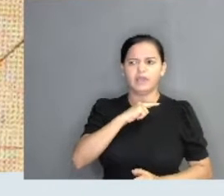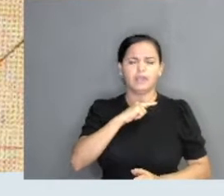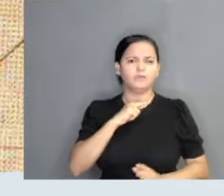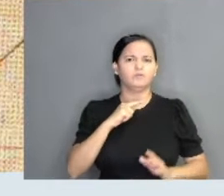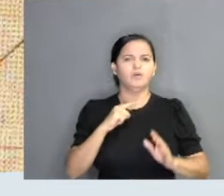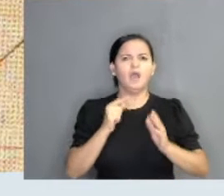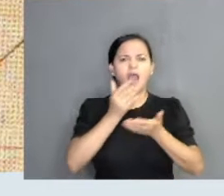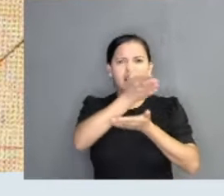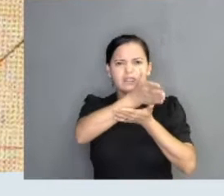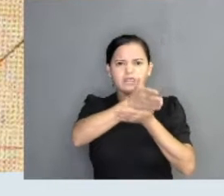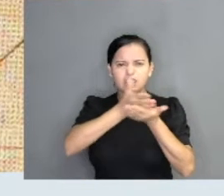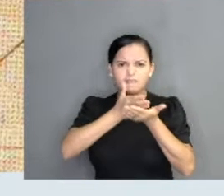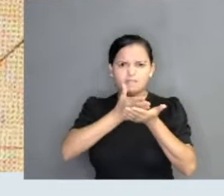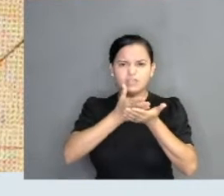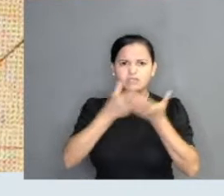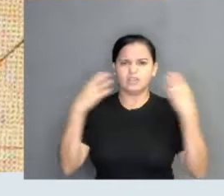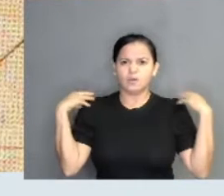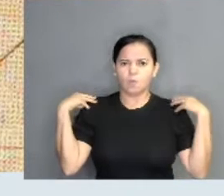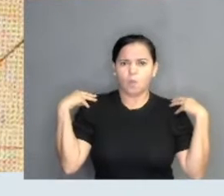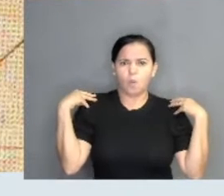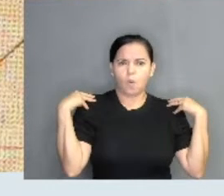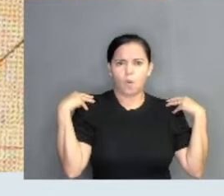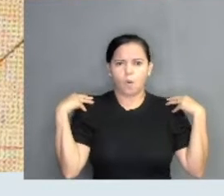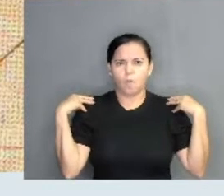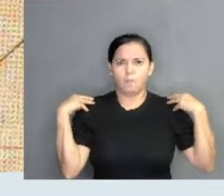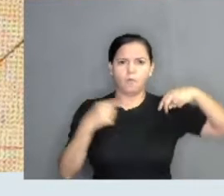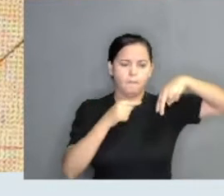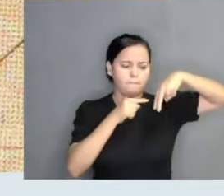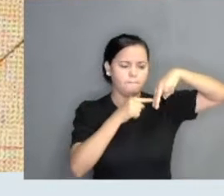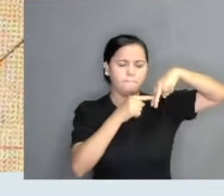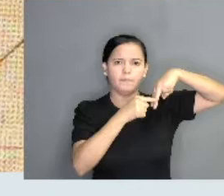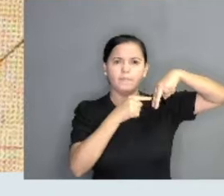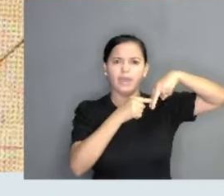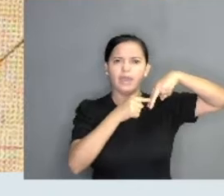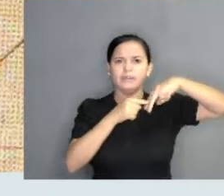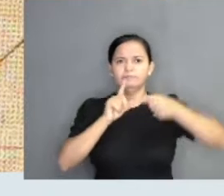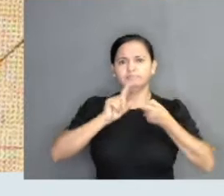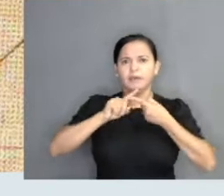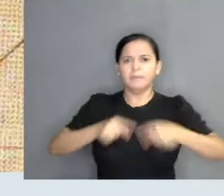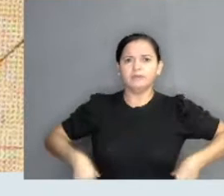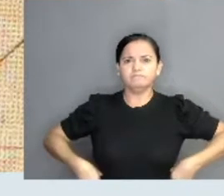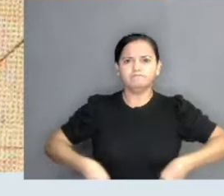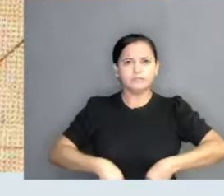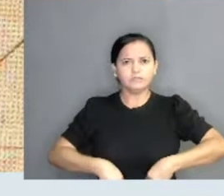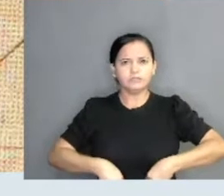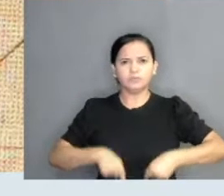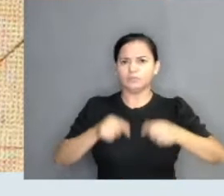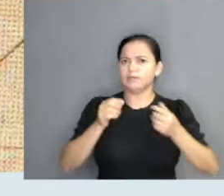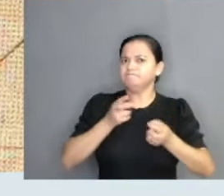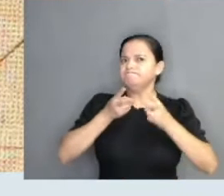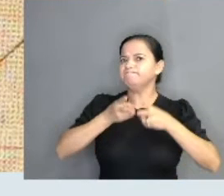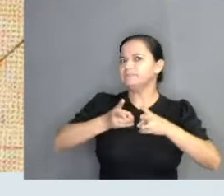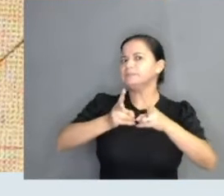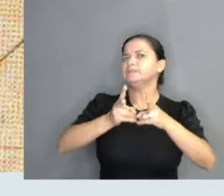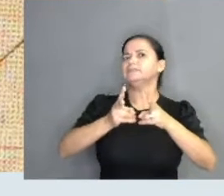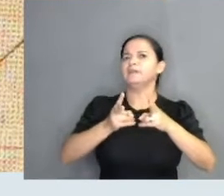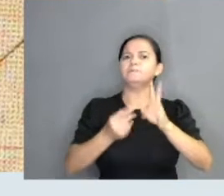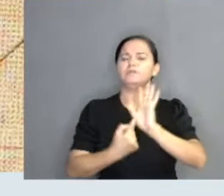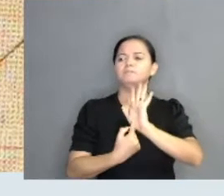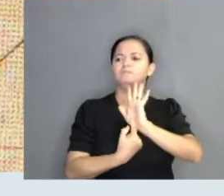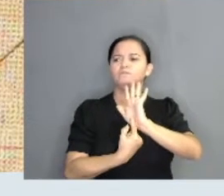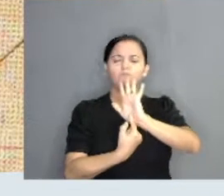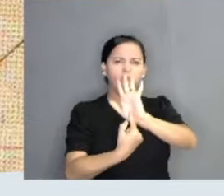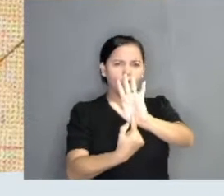nas pernas, né, na cintura, sempre promovendo uma analogia,